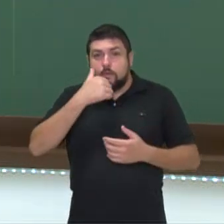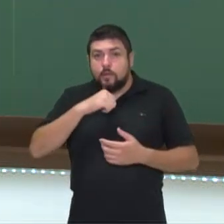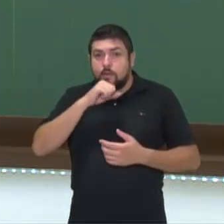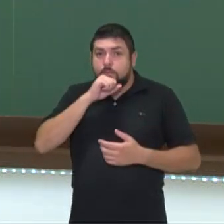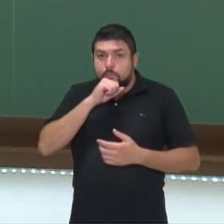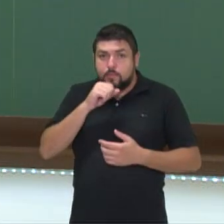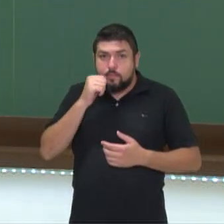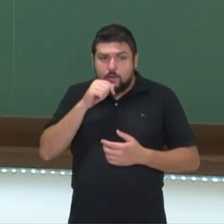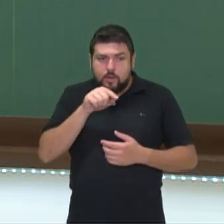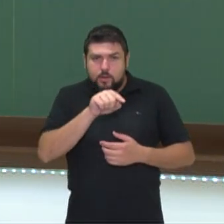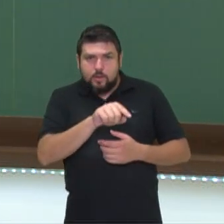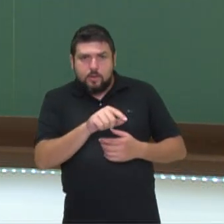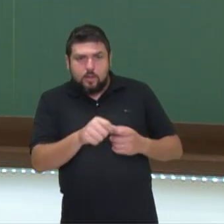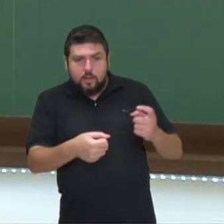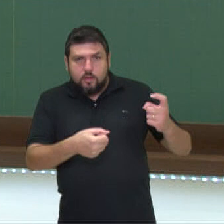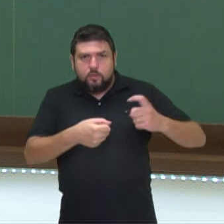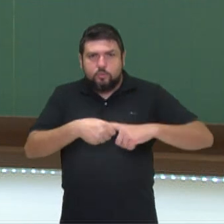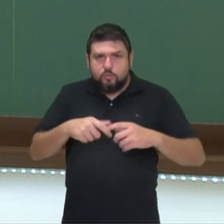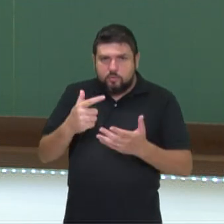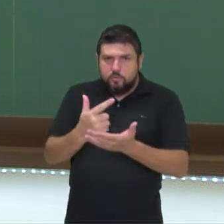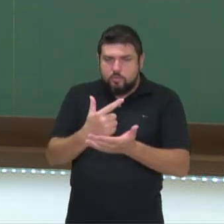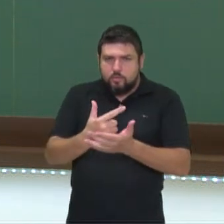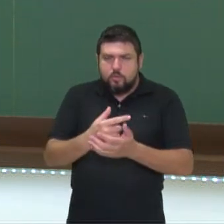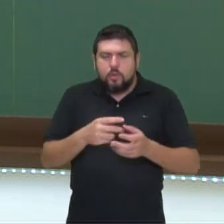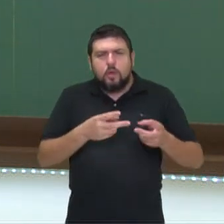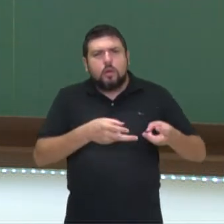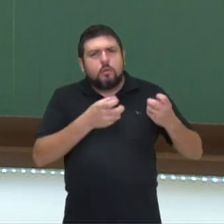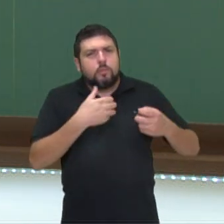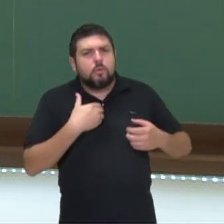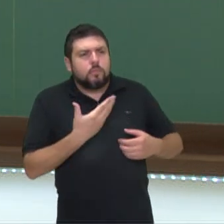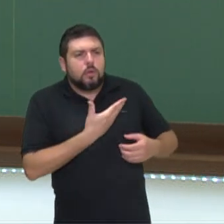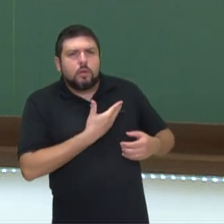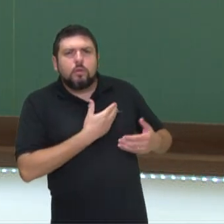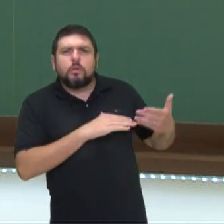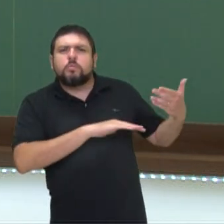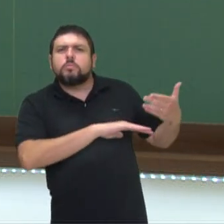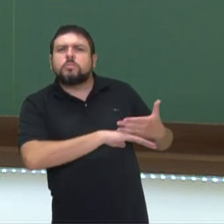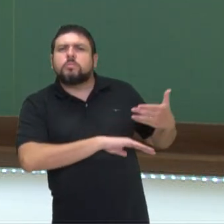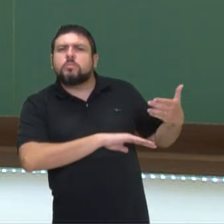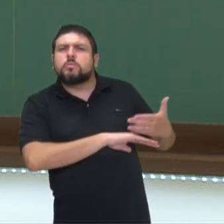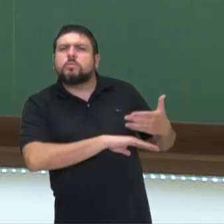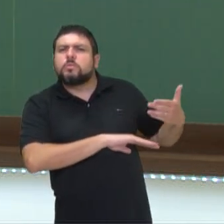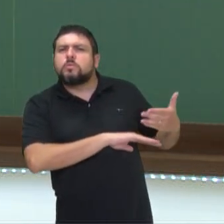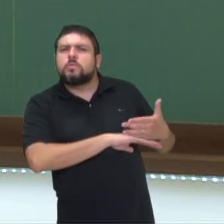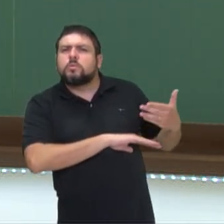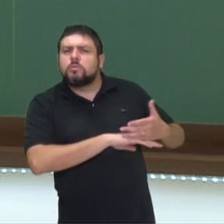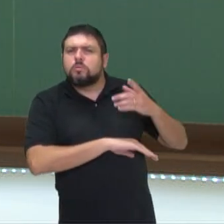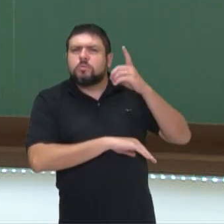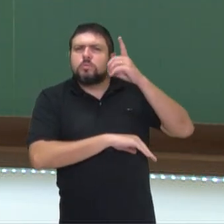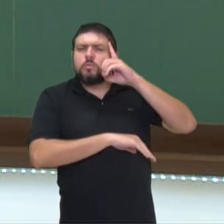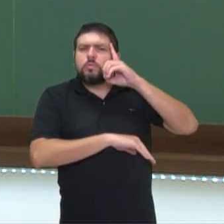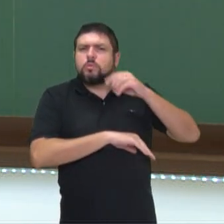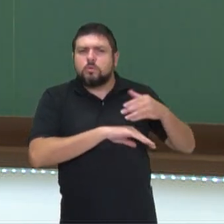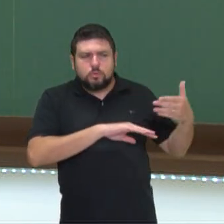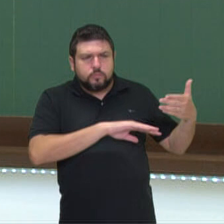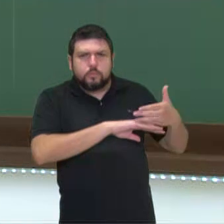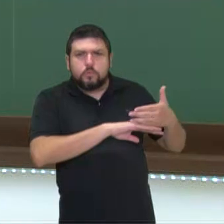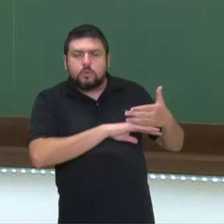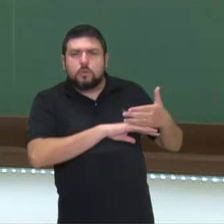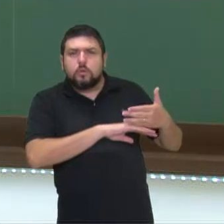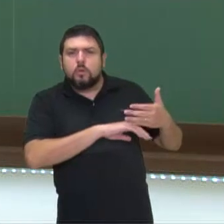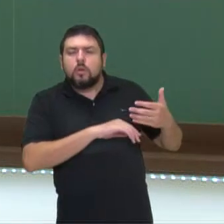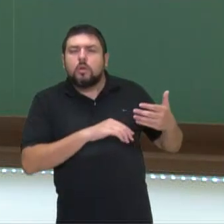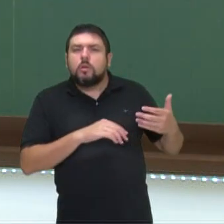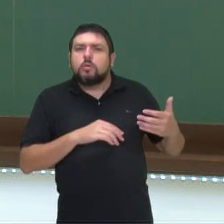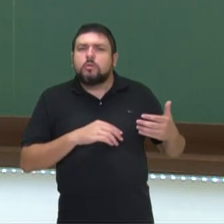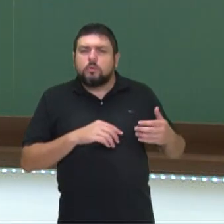livro percebeu que a colega ia várias vezes, vários dias, né, até a sua porta